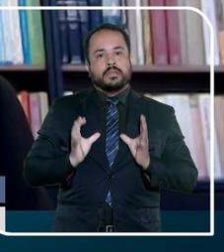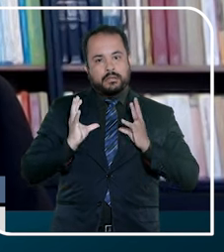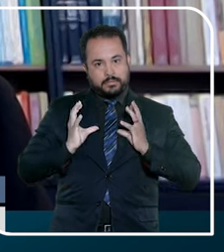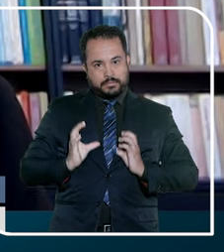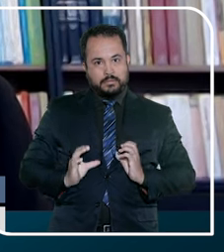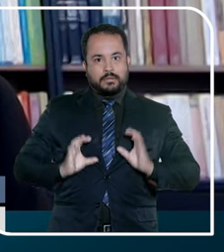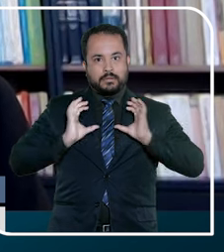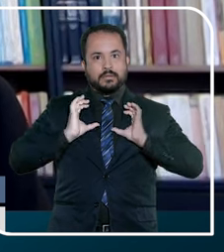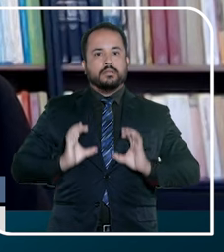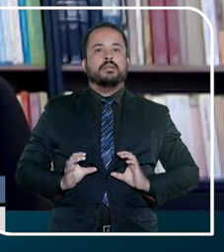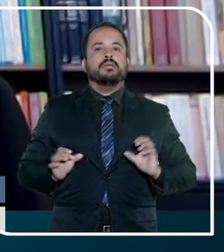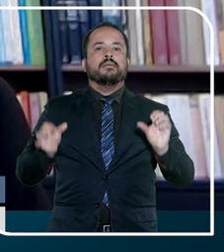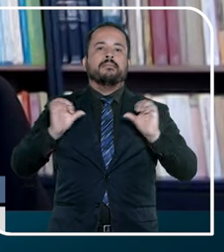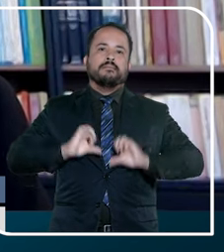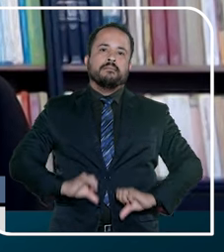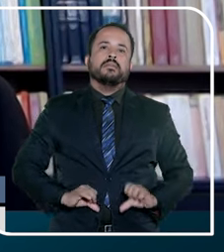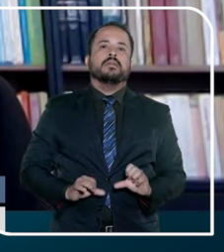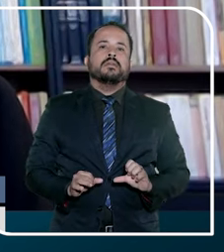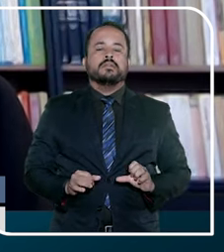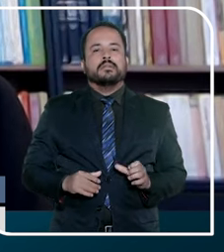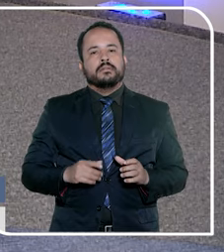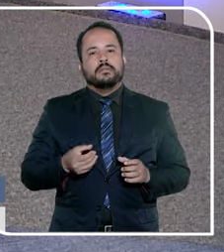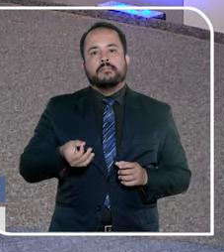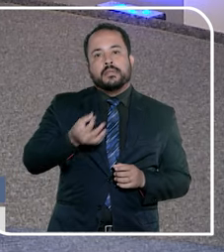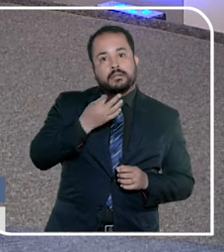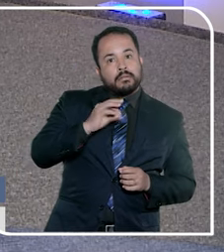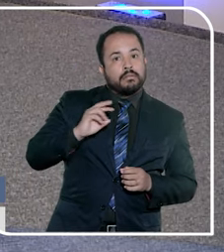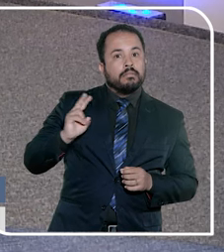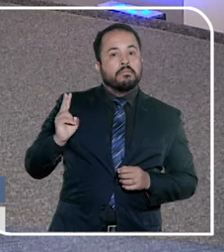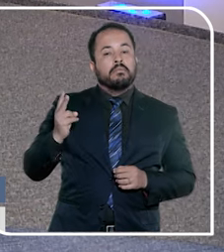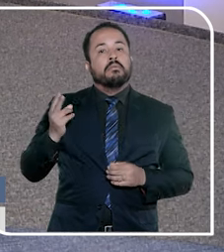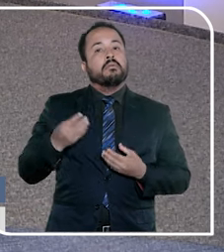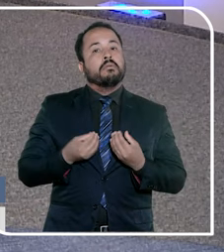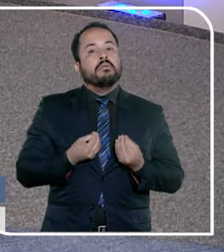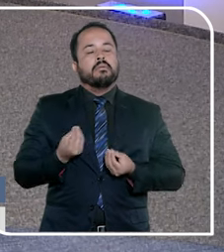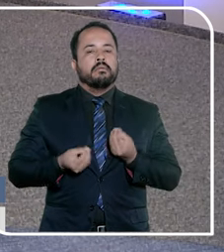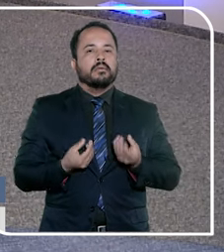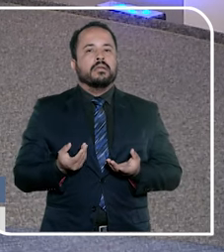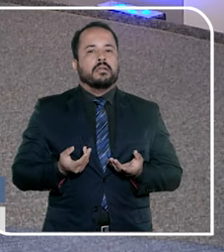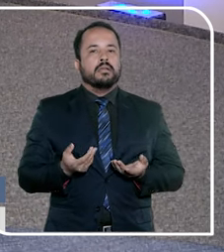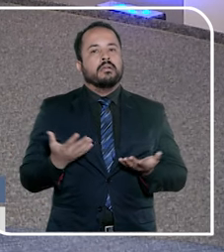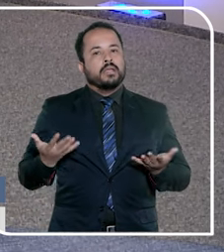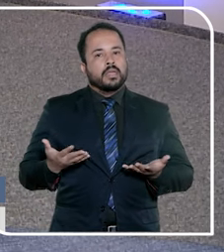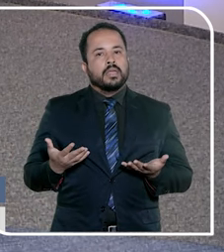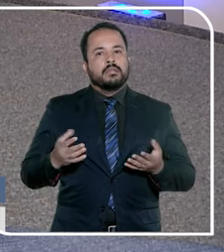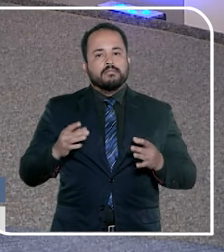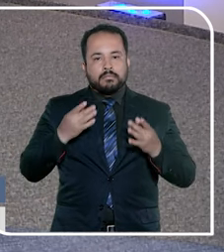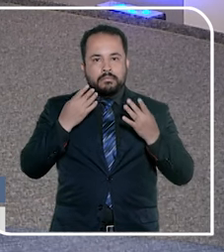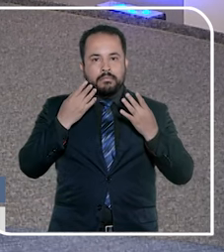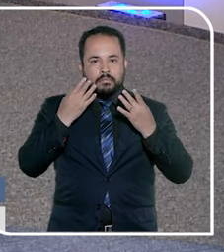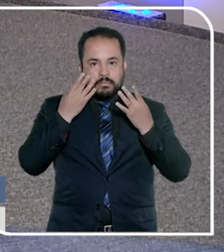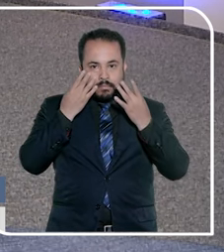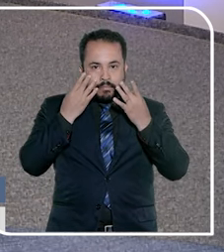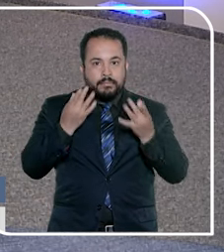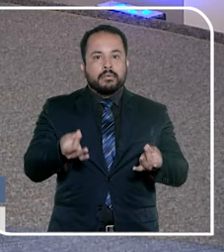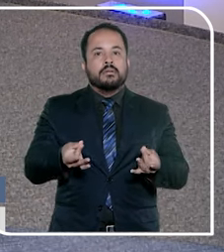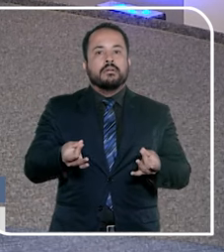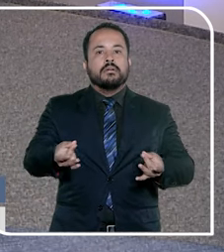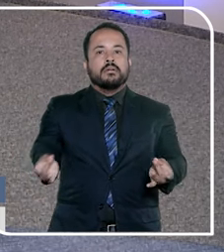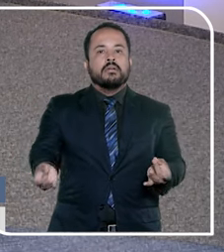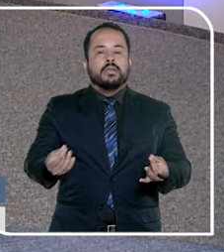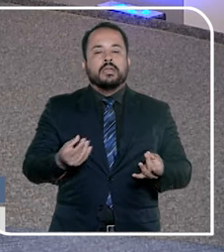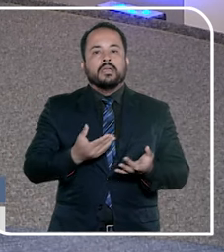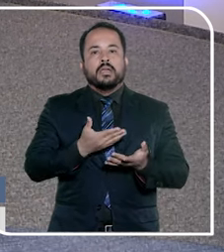medicamento não seja muito elevado bom eu gostaria de ouvir a opinião de ambos eh sobre um tema né que